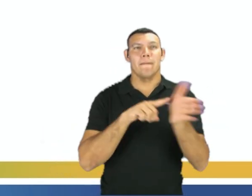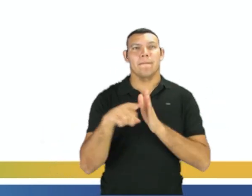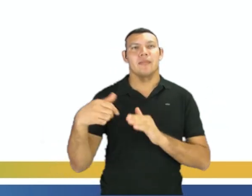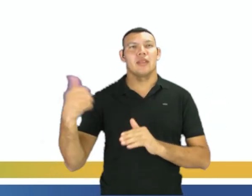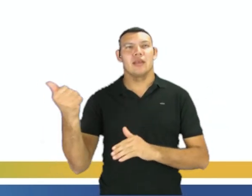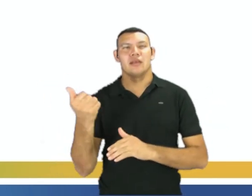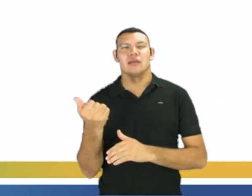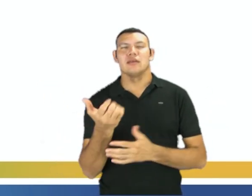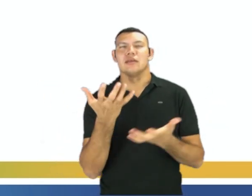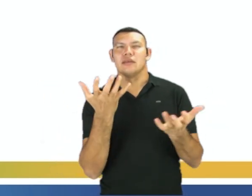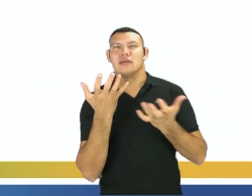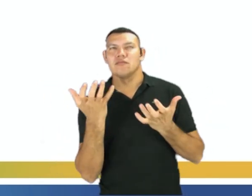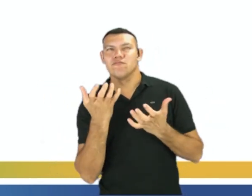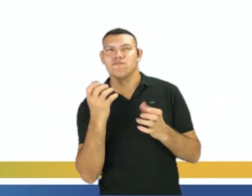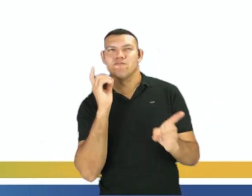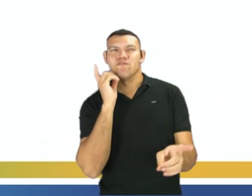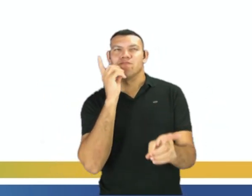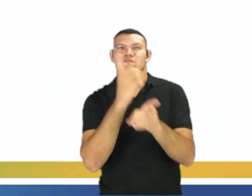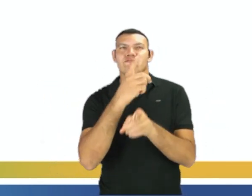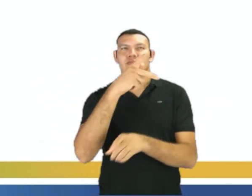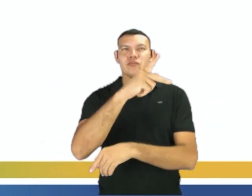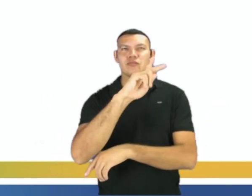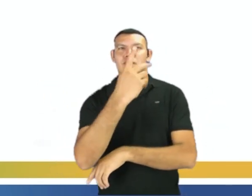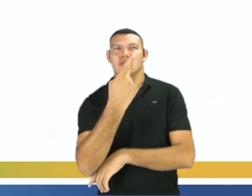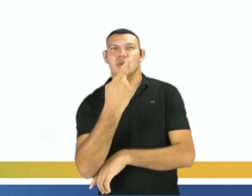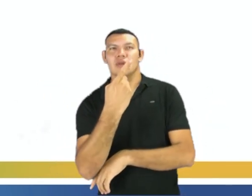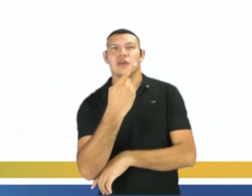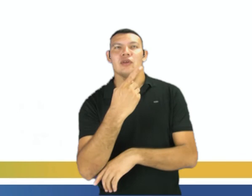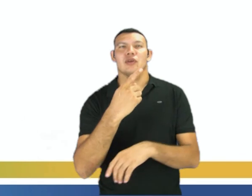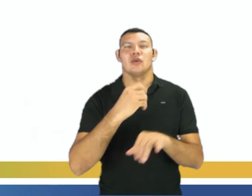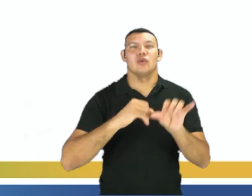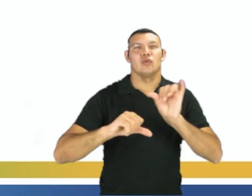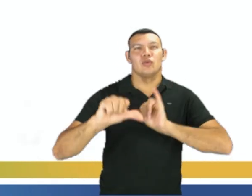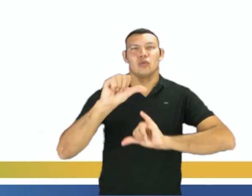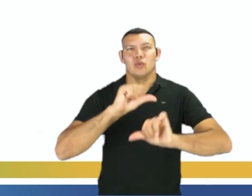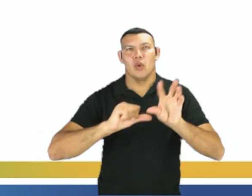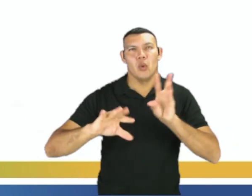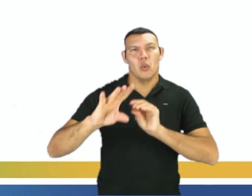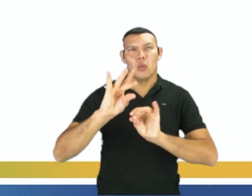o pH de uma solução com H+ igual